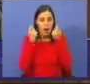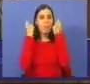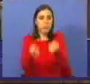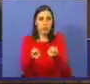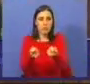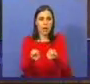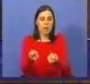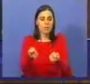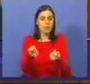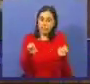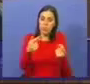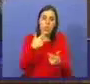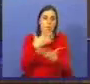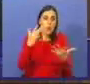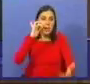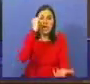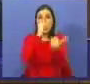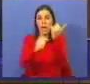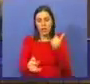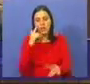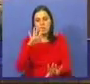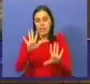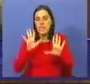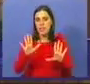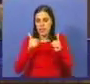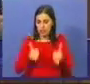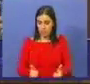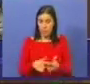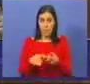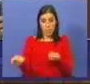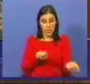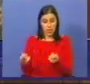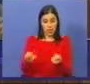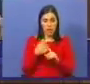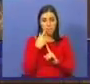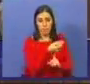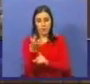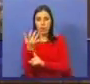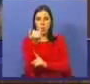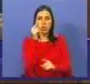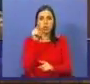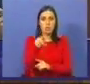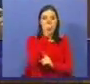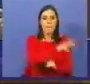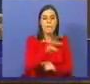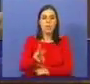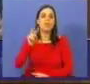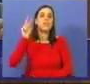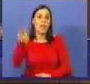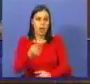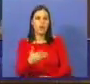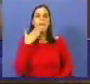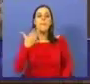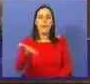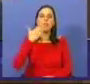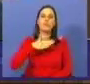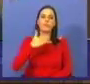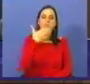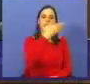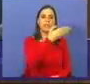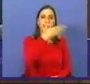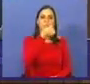apostaram em ativos de imenso risco. Veja-se bem, ele gera uma carteira de cerca de 2 mil milhões de euros e pede um empréstimo